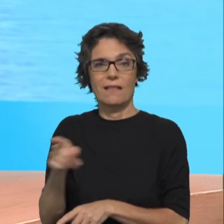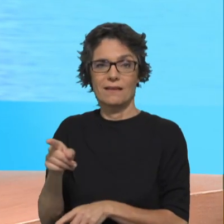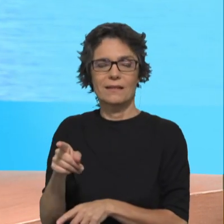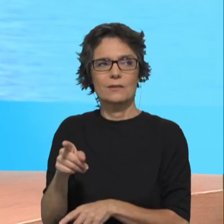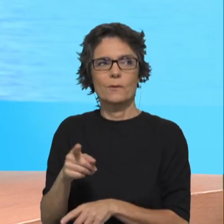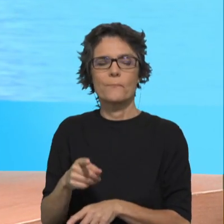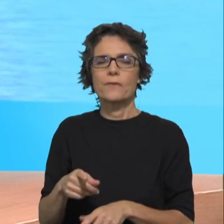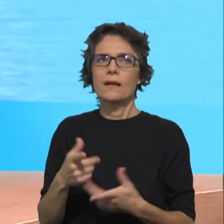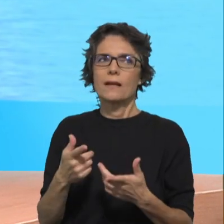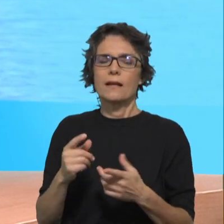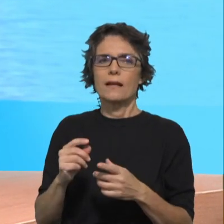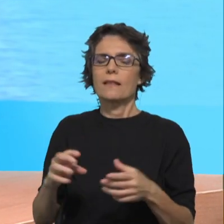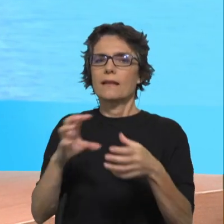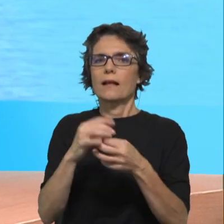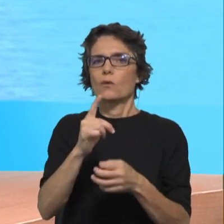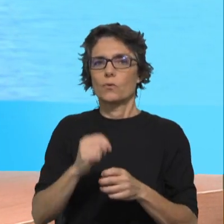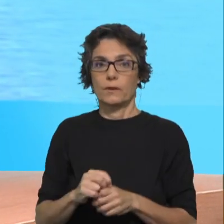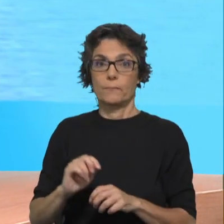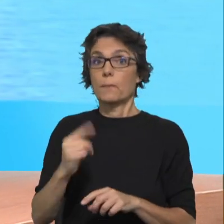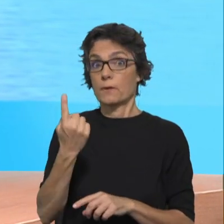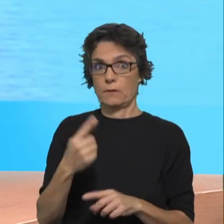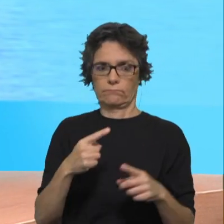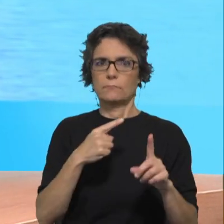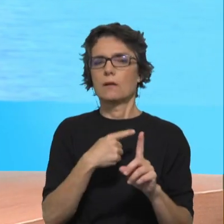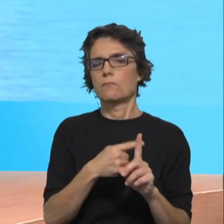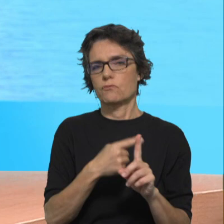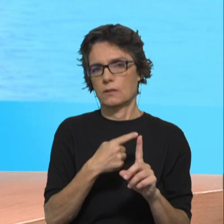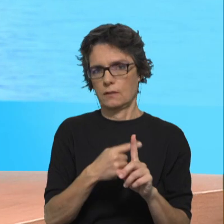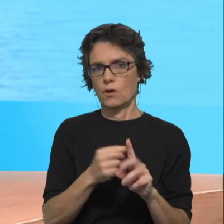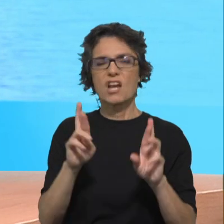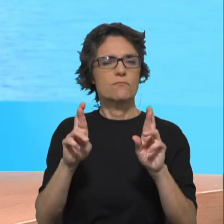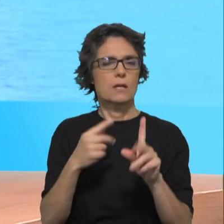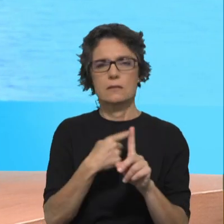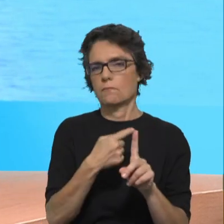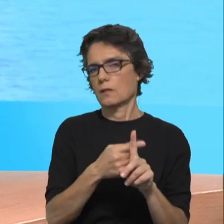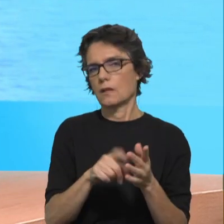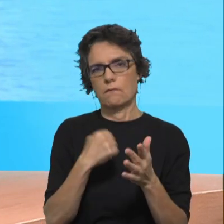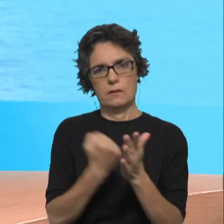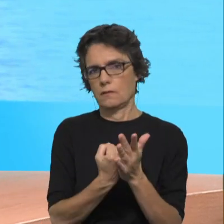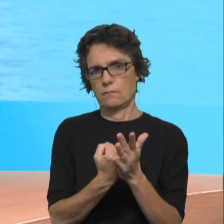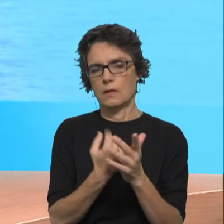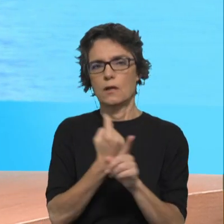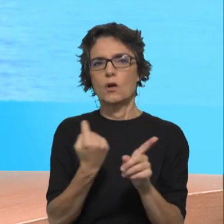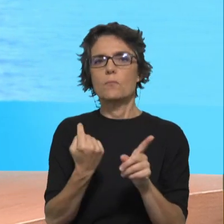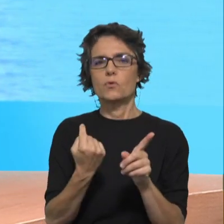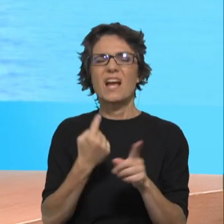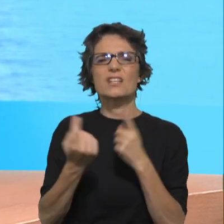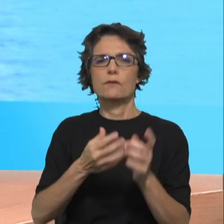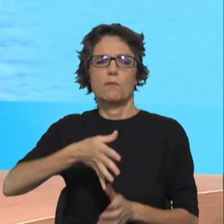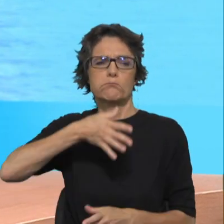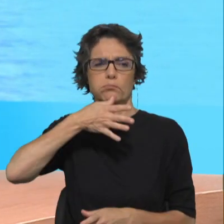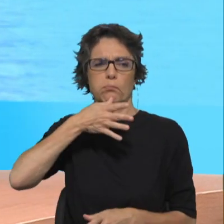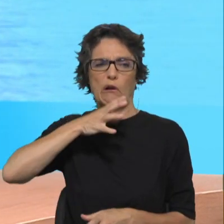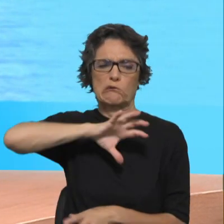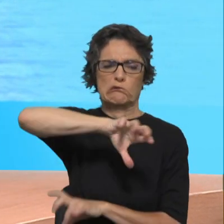um primeiro dado, que é esta nota positiva da esperança no meio de discursos que tendem a ser catastrofistas, não é? É